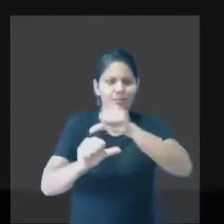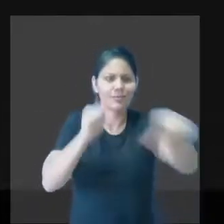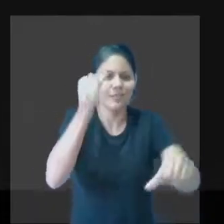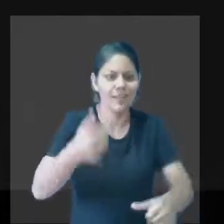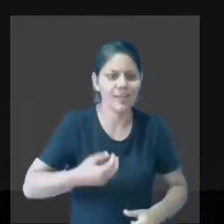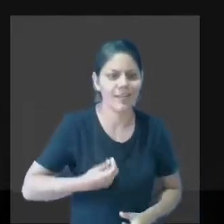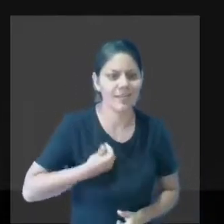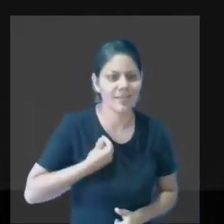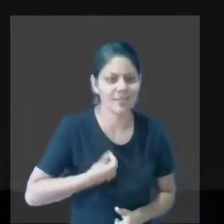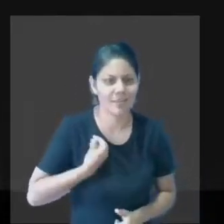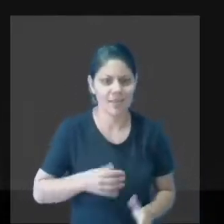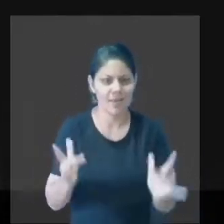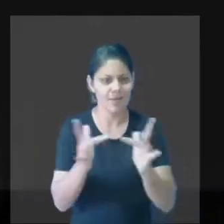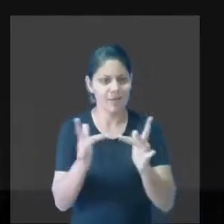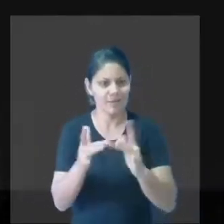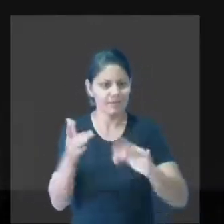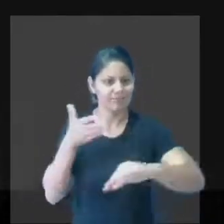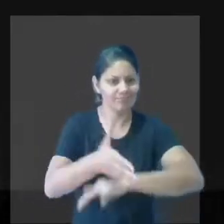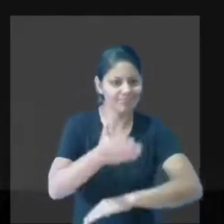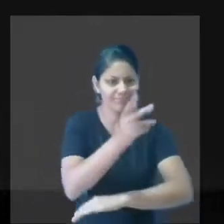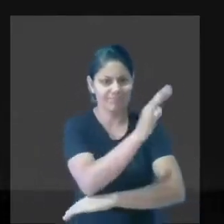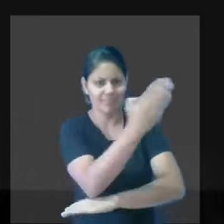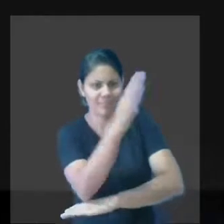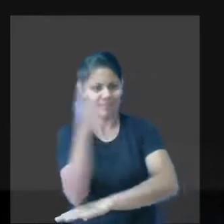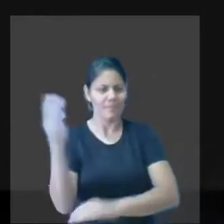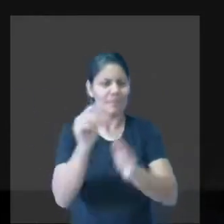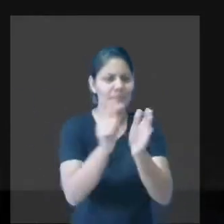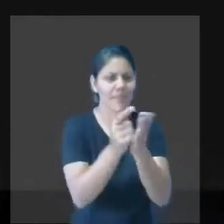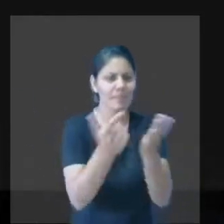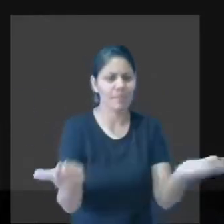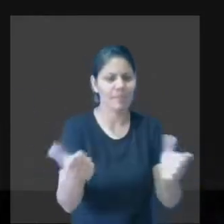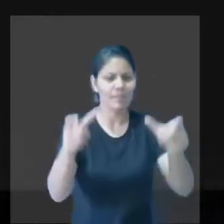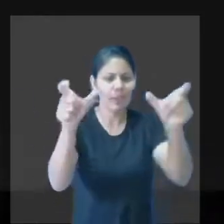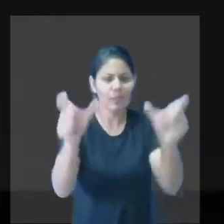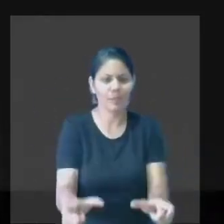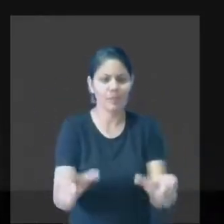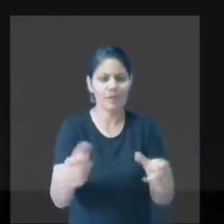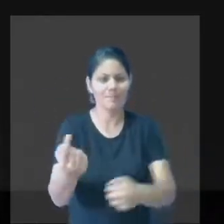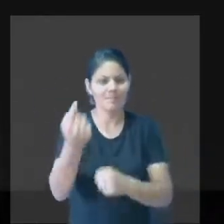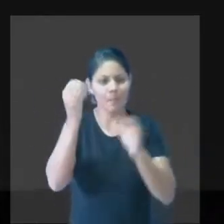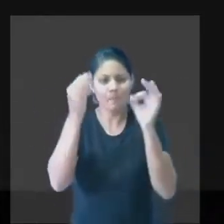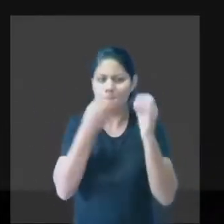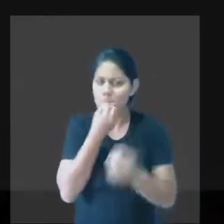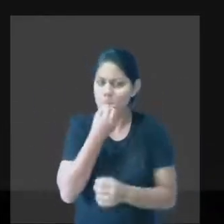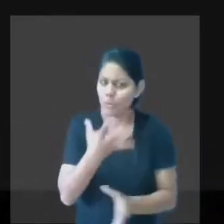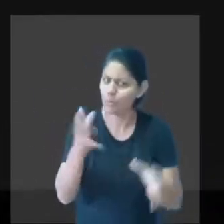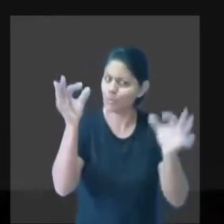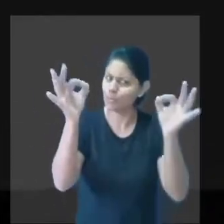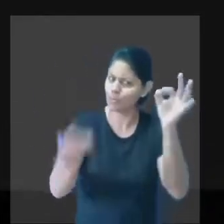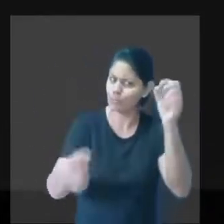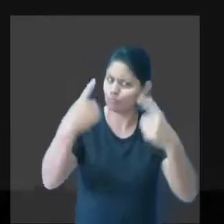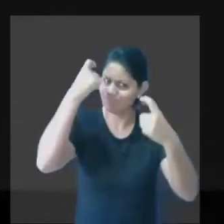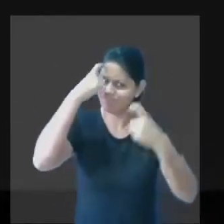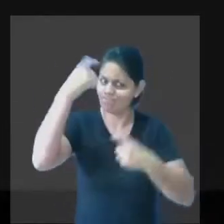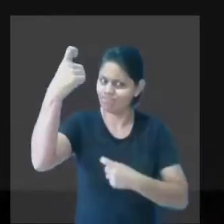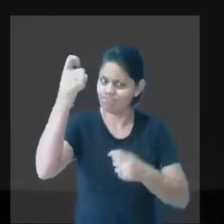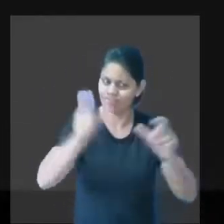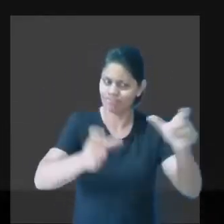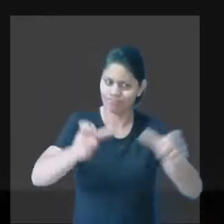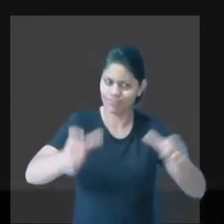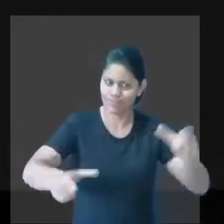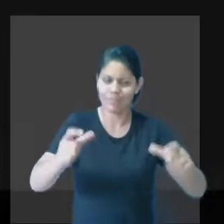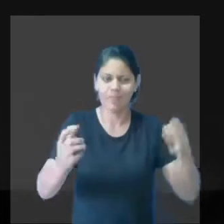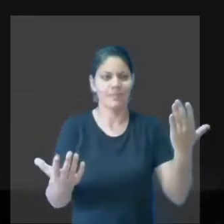vidas e aos livros, esses espaços que, sempre muito bem pensados, dentro da estrutura dos